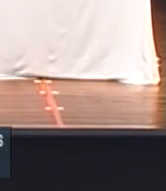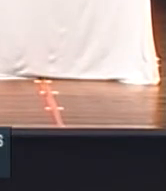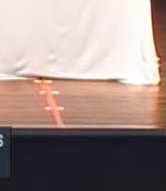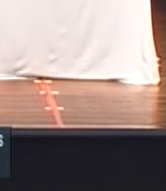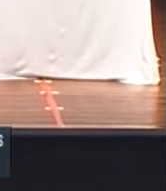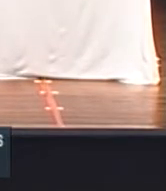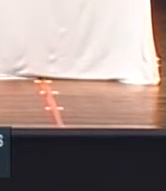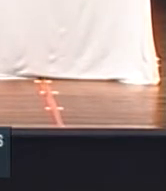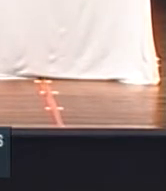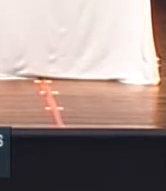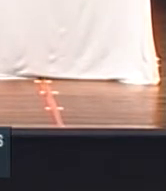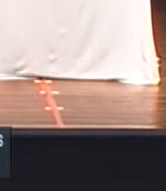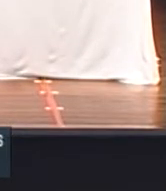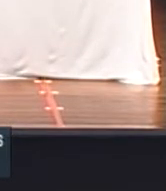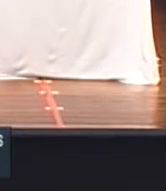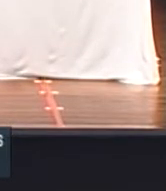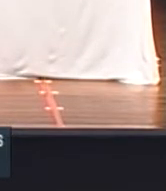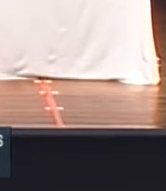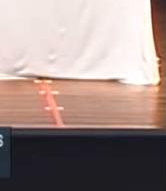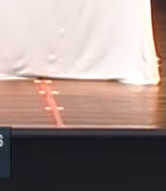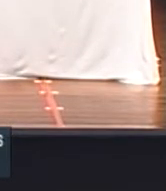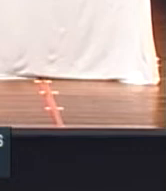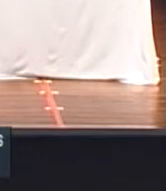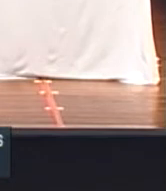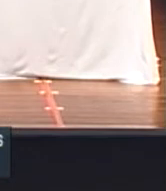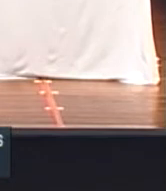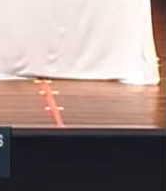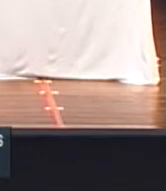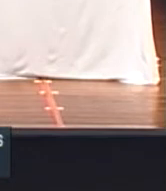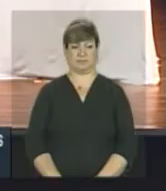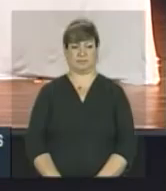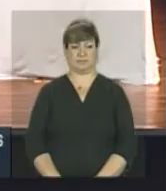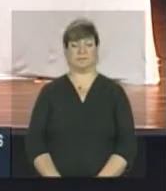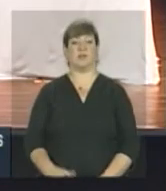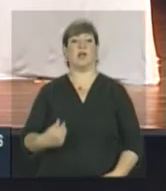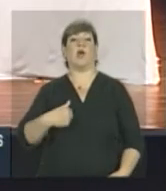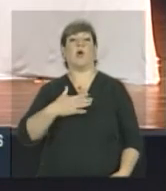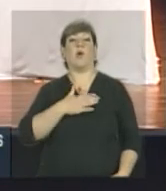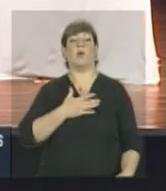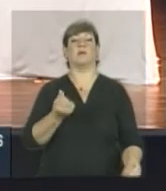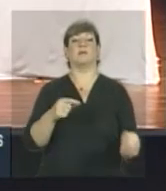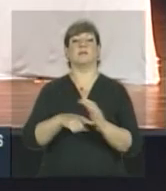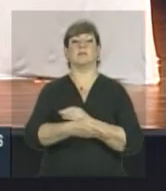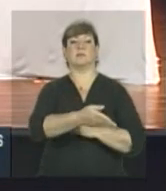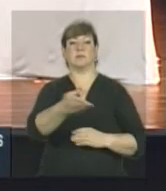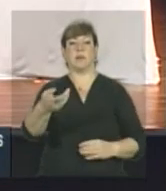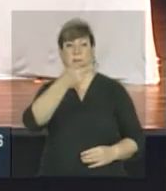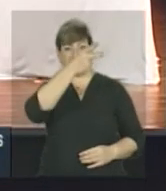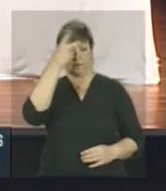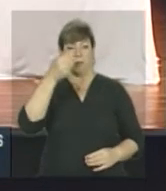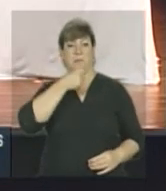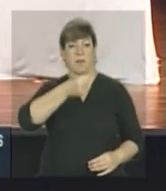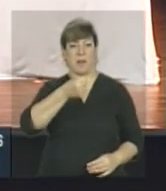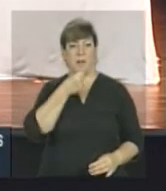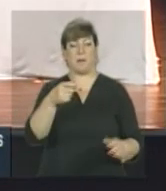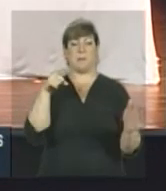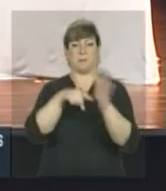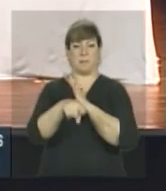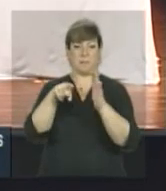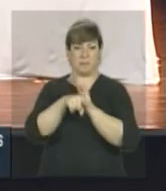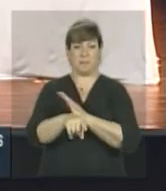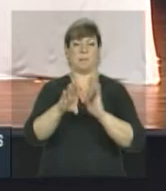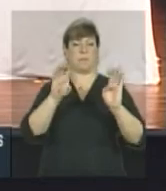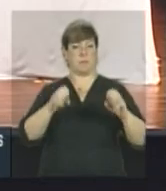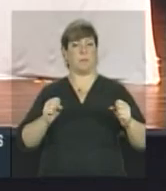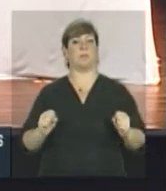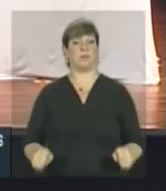Bom, a gente já pode começar as perguntas, só queria, os atletas que estão aqui na mesa estão também abertos às perguntas de vocês, tá, dos jornalistas. Não